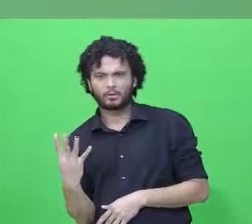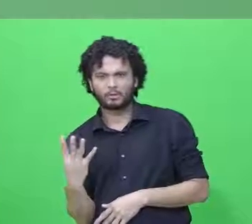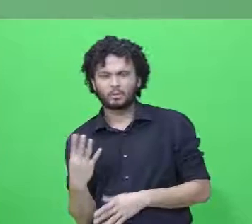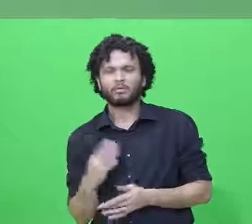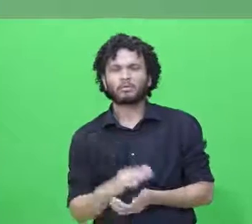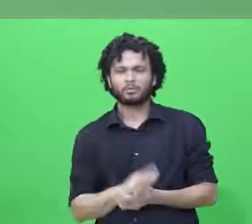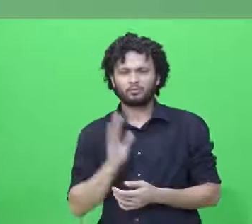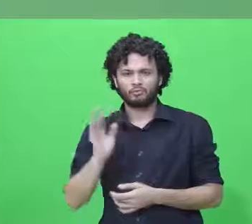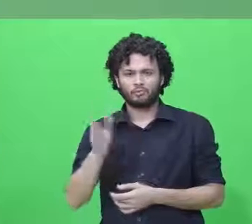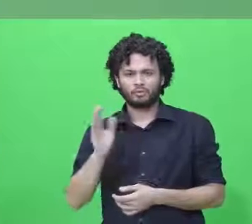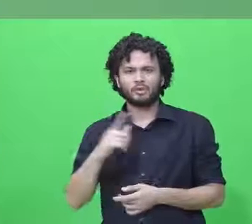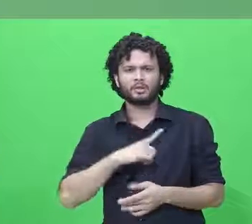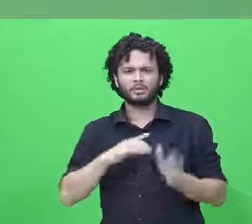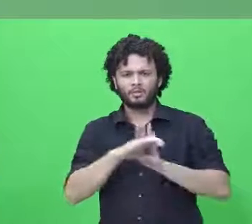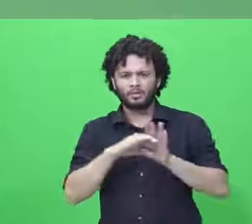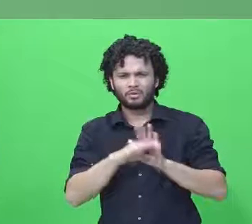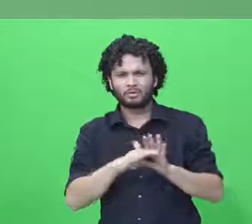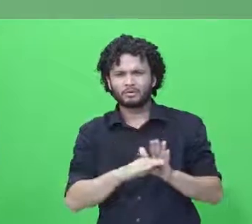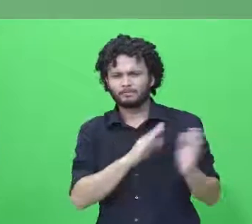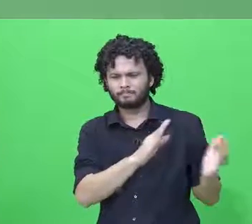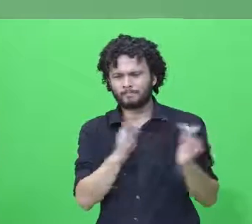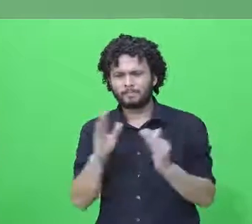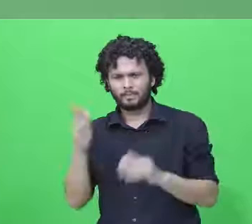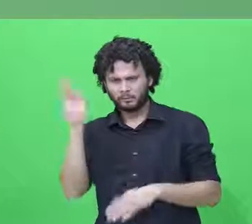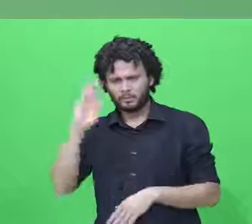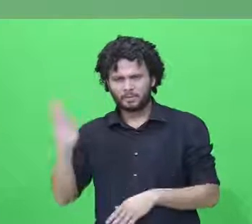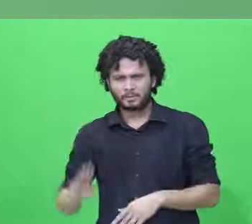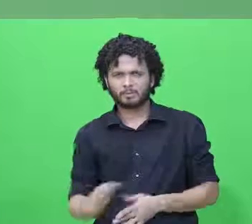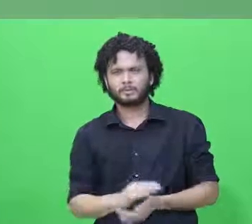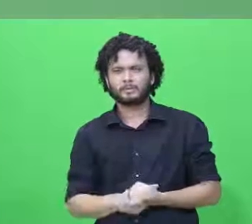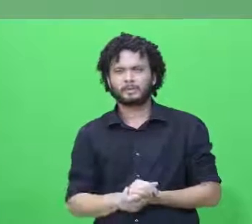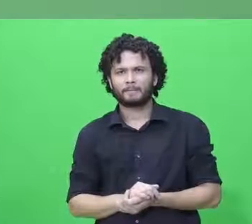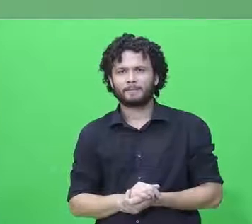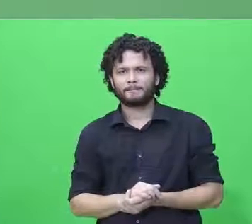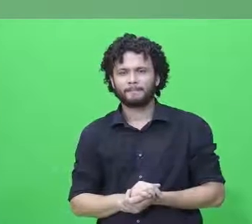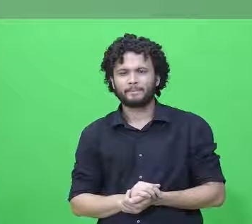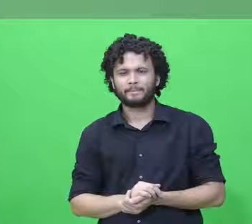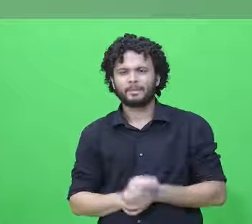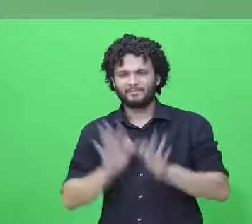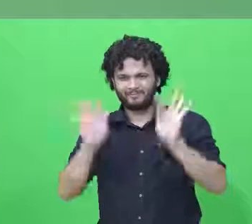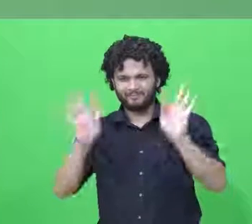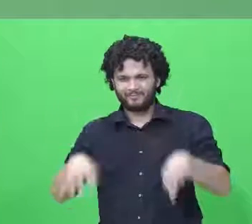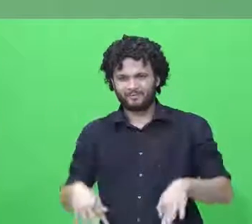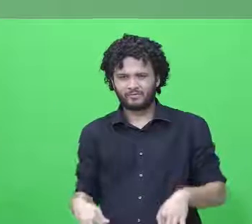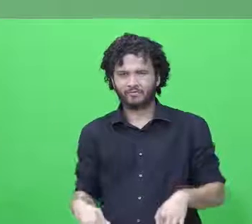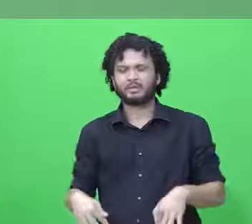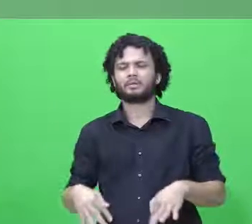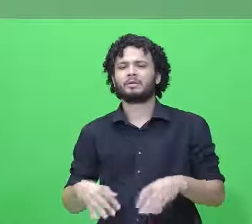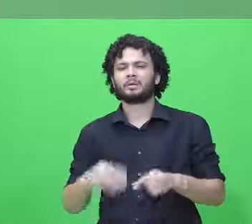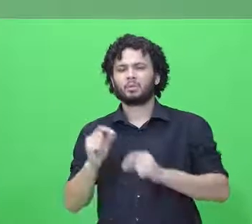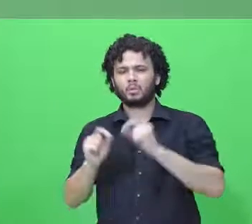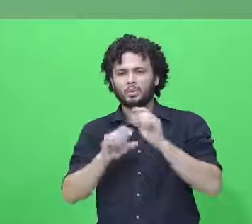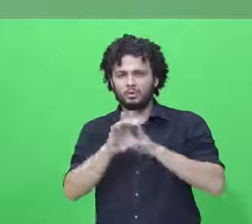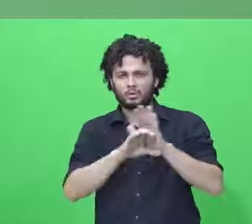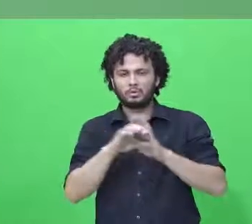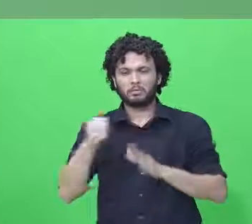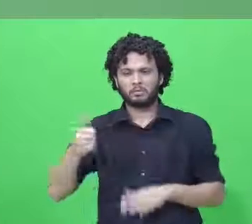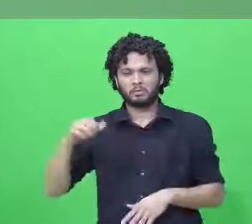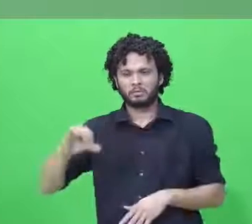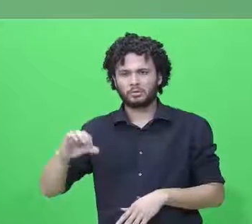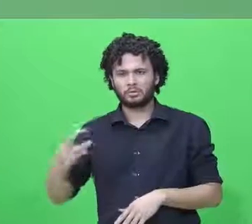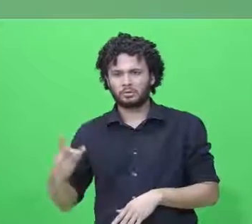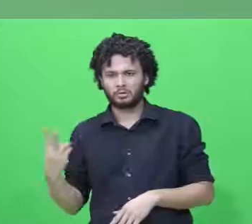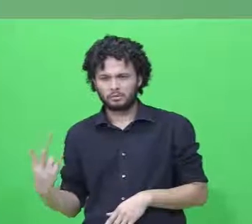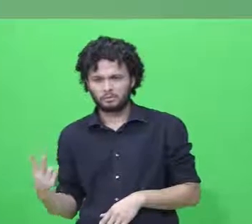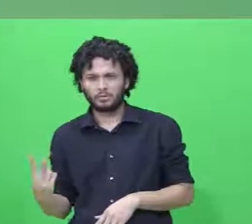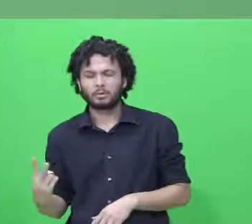colocará então uma Constituição vigente no Brasil, ou seja, acaba então com a Revolução Constitucionalista de 1932 e